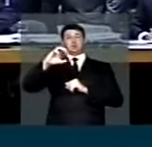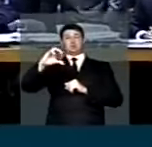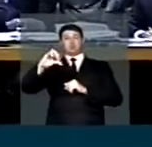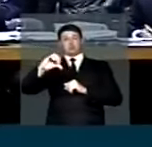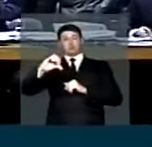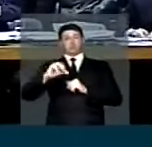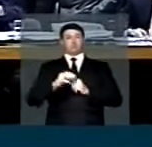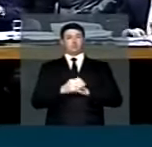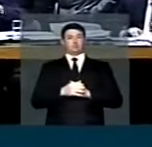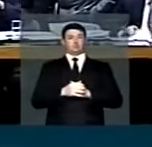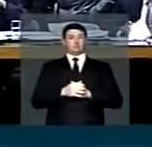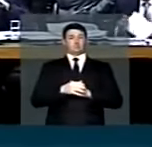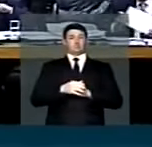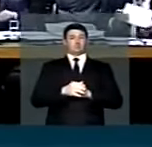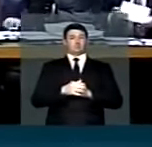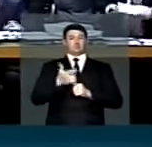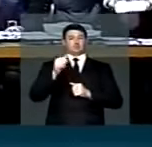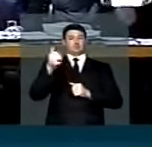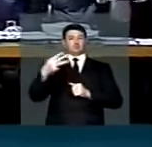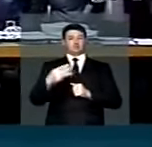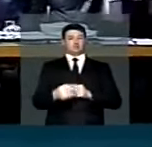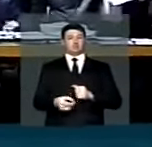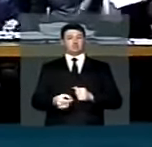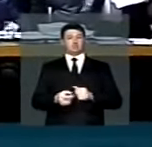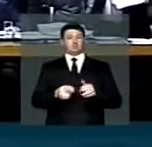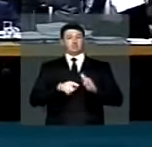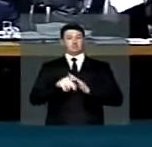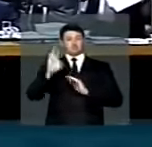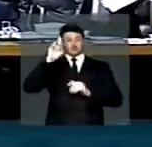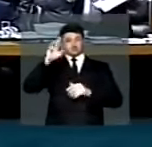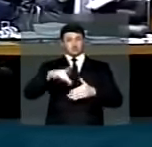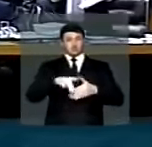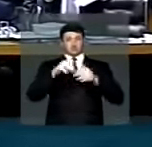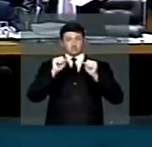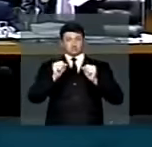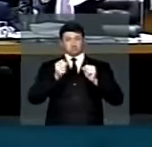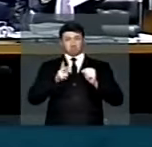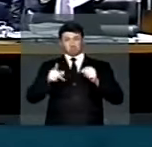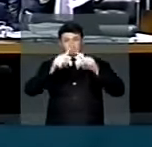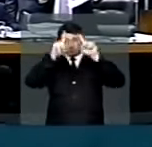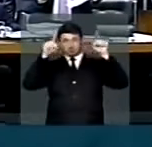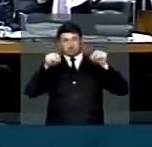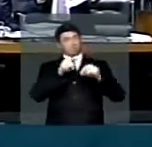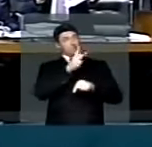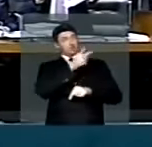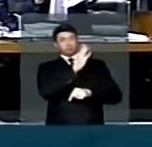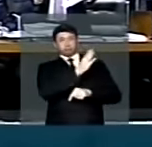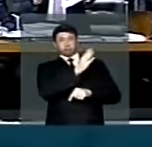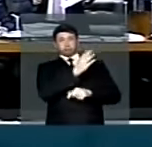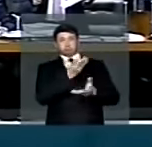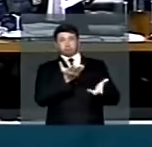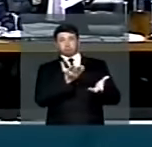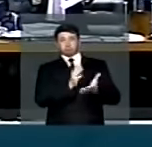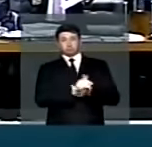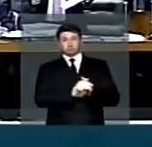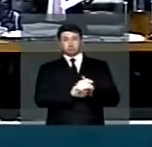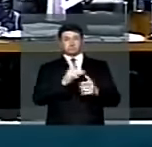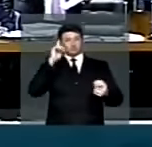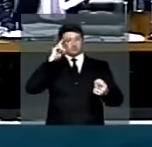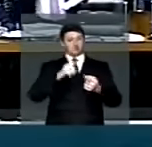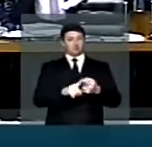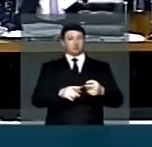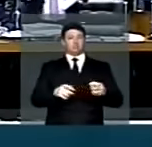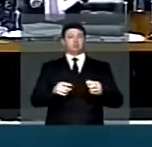6809 de 2013. Consulta os senhores líderes, manter o painel. Todos de